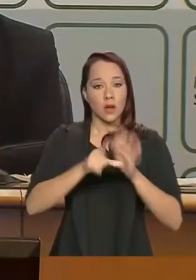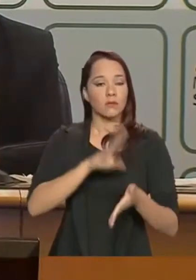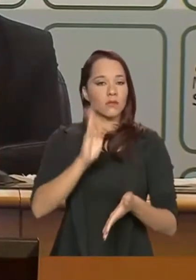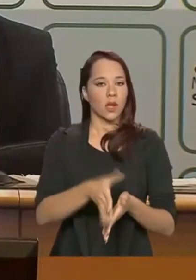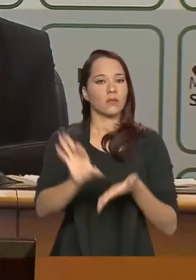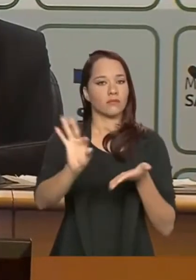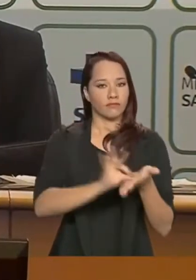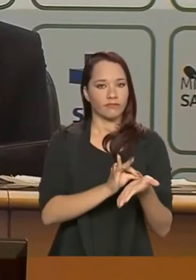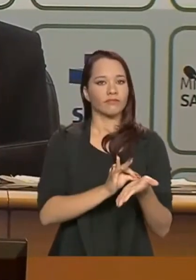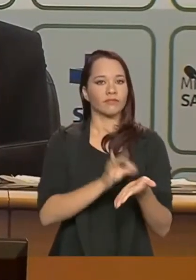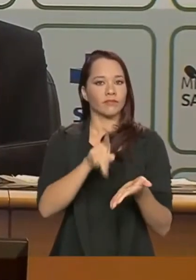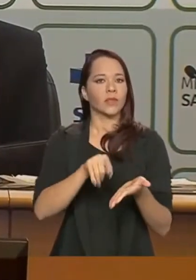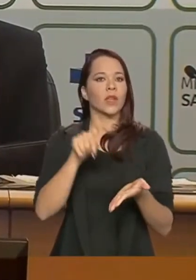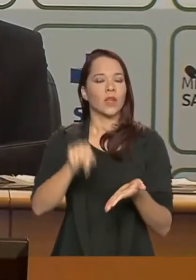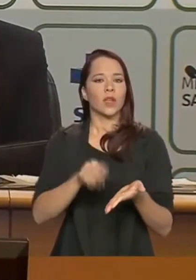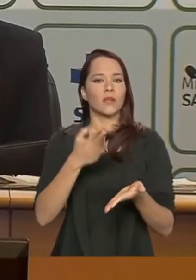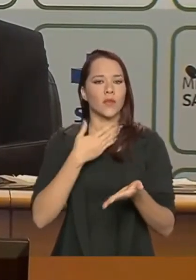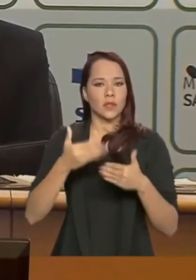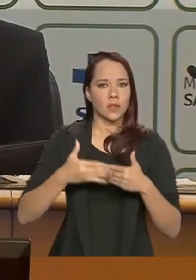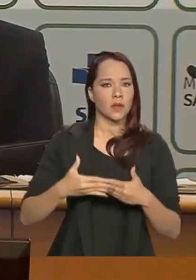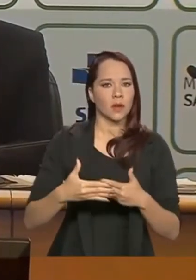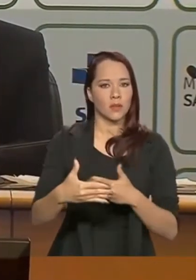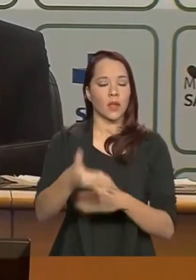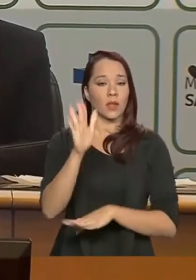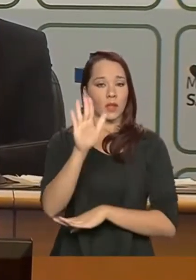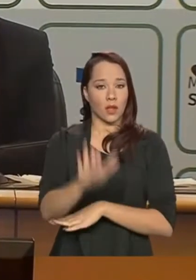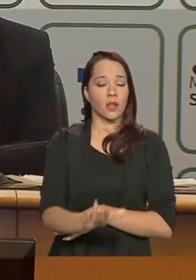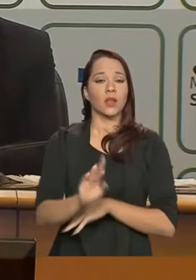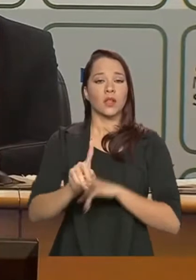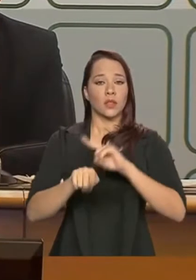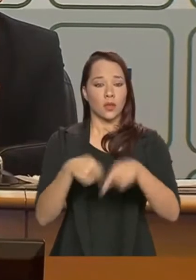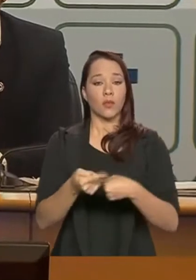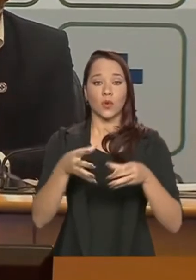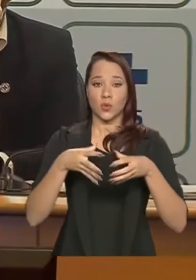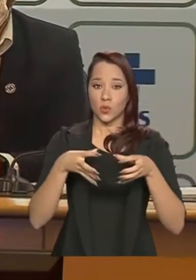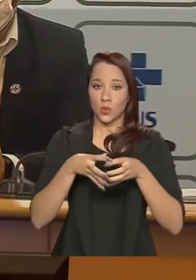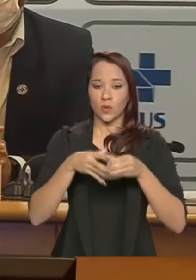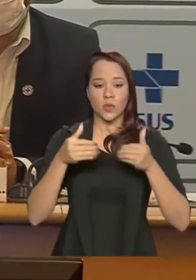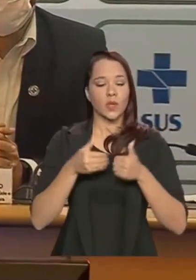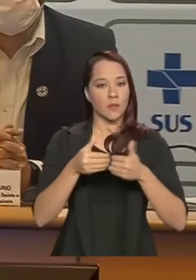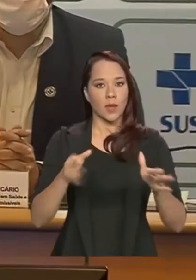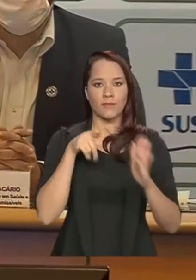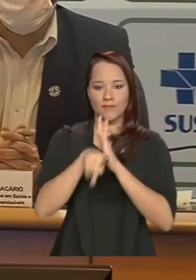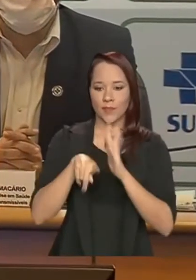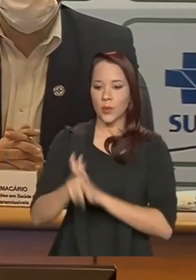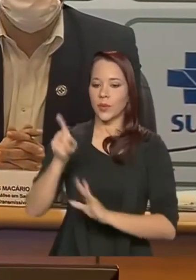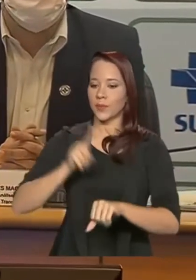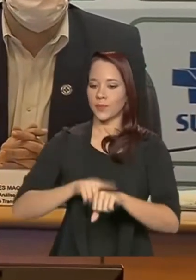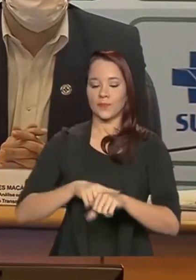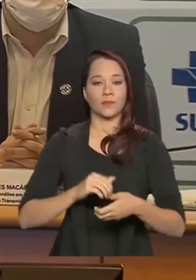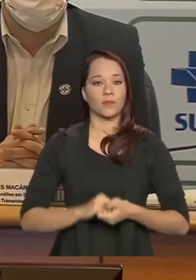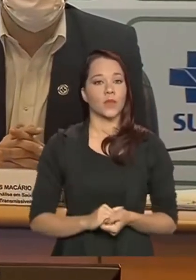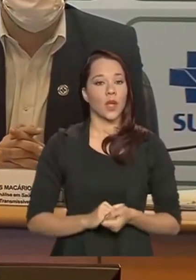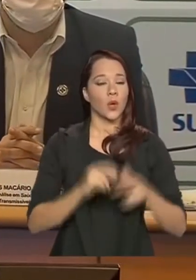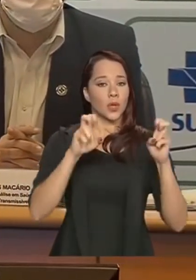cadastrados. Essas perguntas foram encaminhadas ao longo da tarde e o grupo será aberto para as perguntas serem feitas em tempo real. O tema de hoje